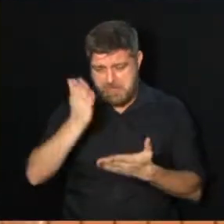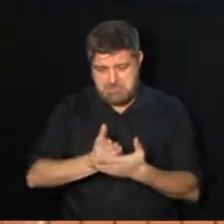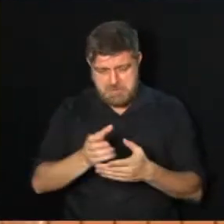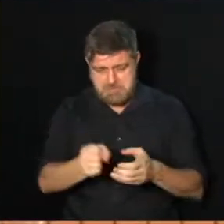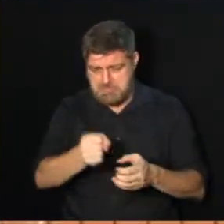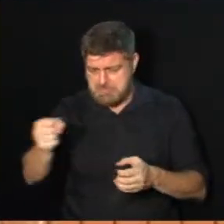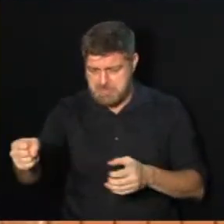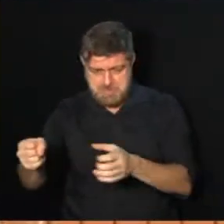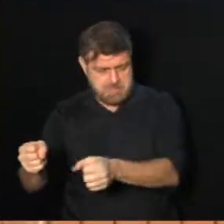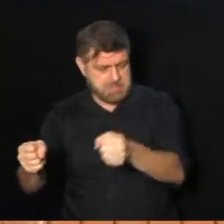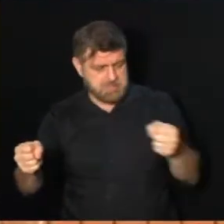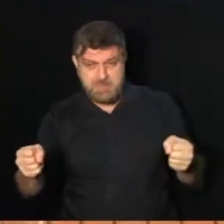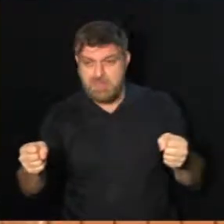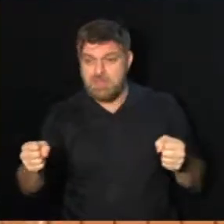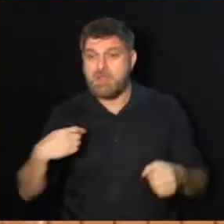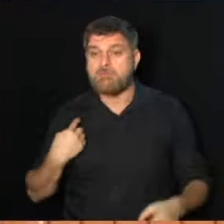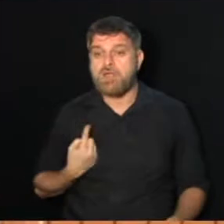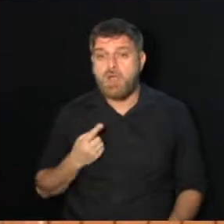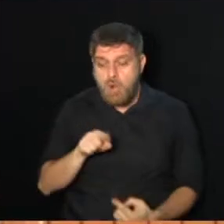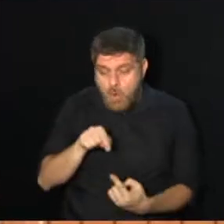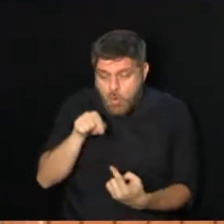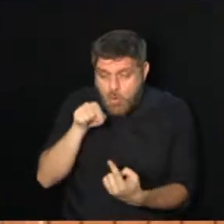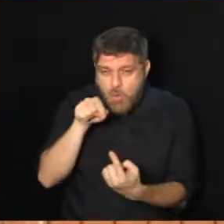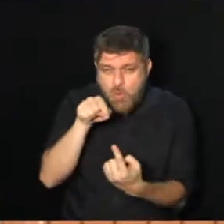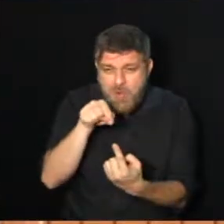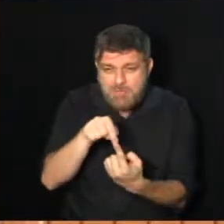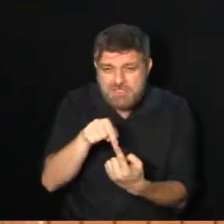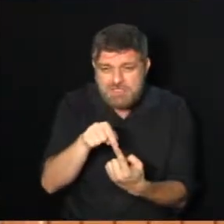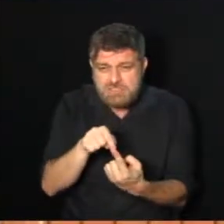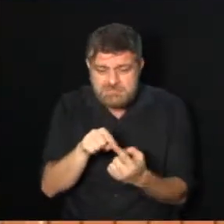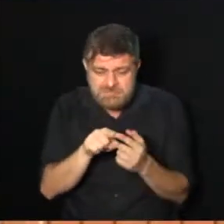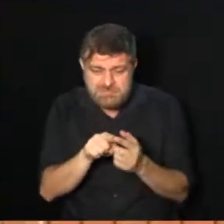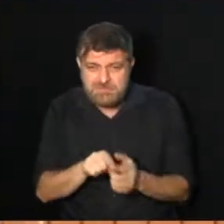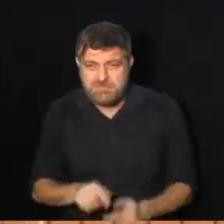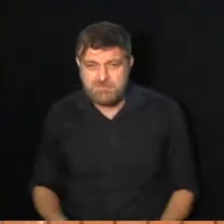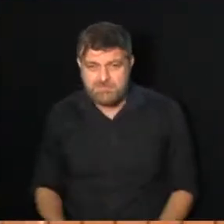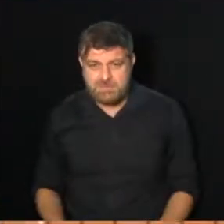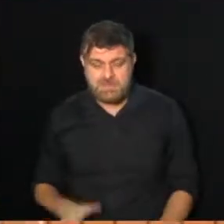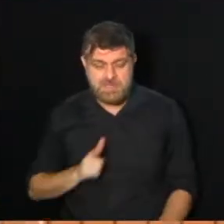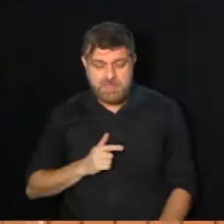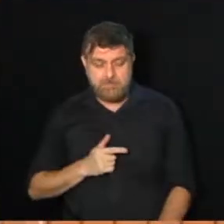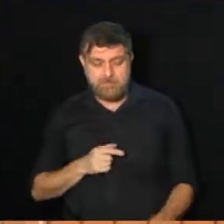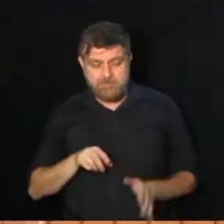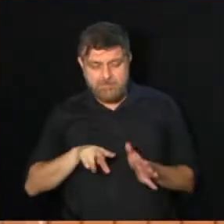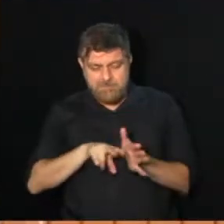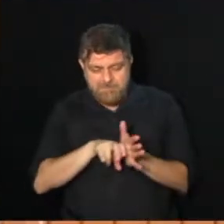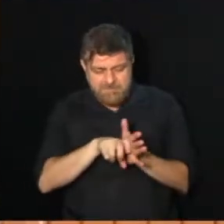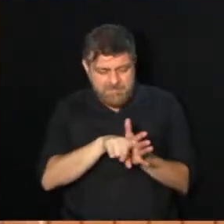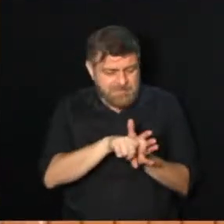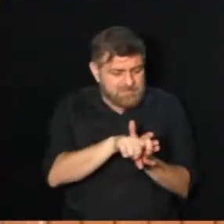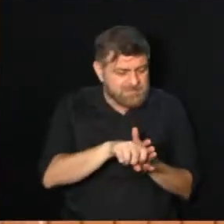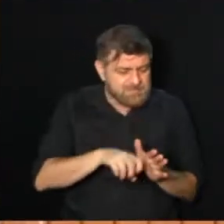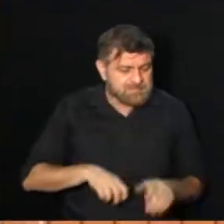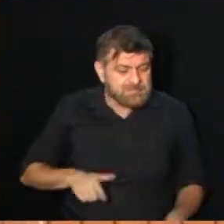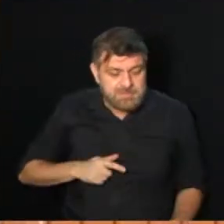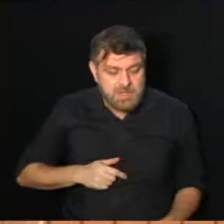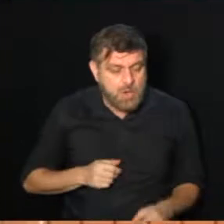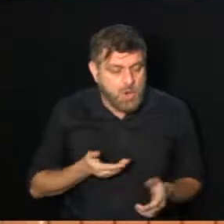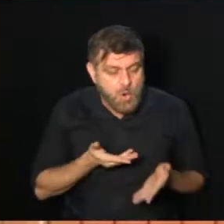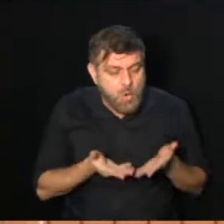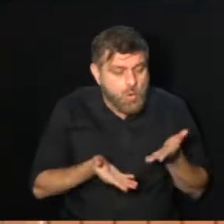busca alcançar o âmago, a essência da questão. Ela vai buscando